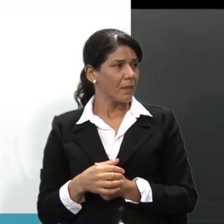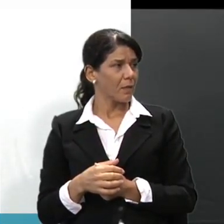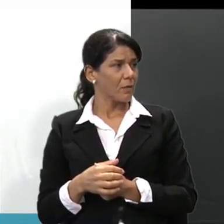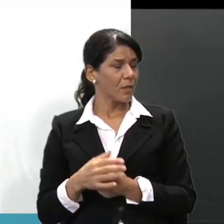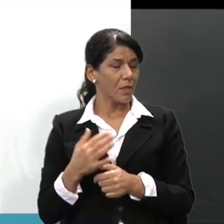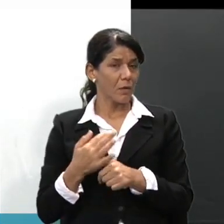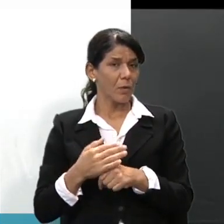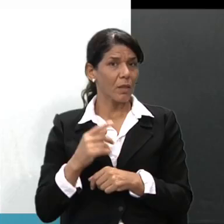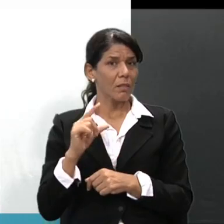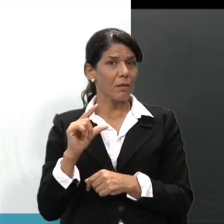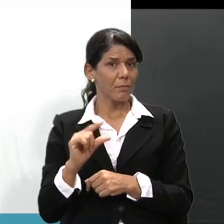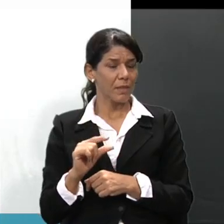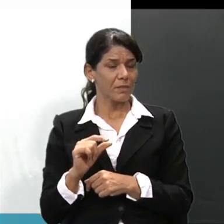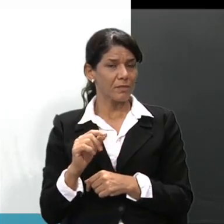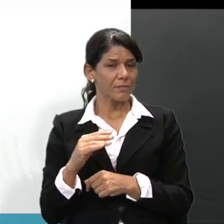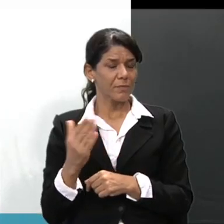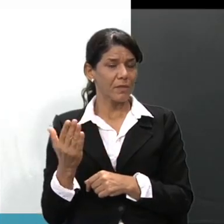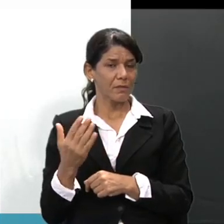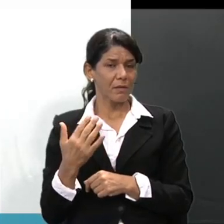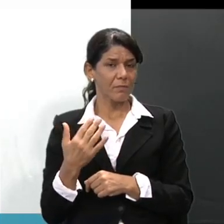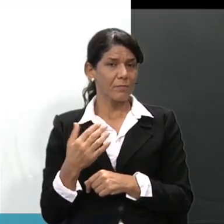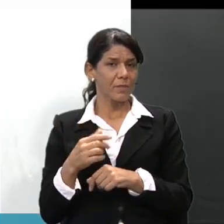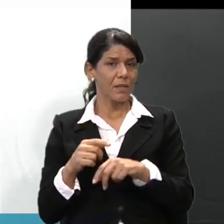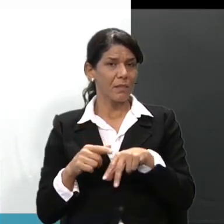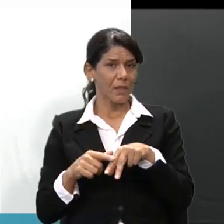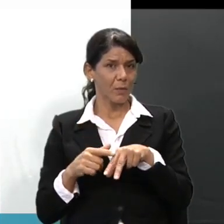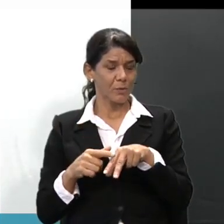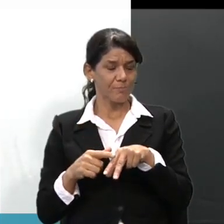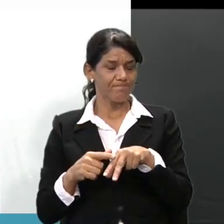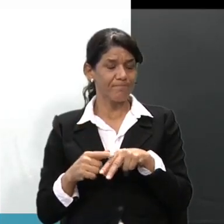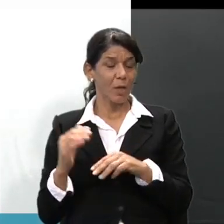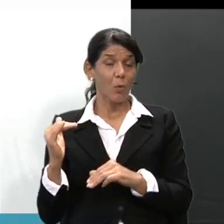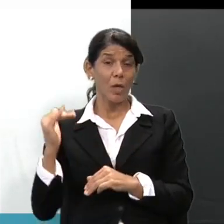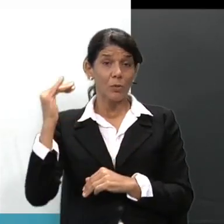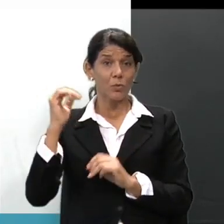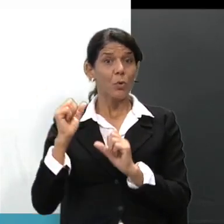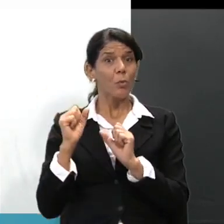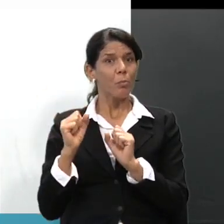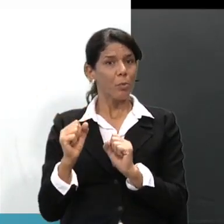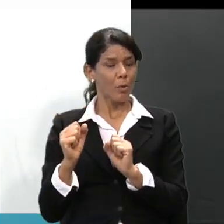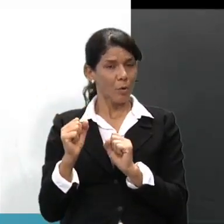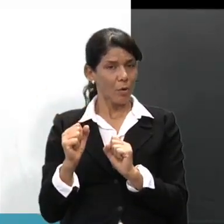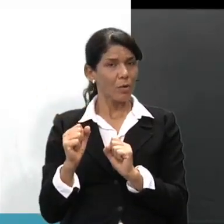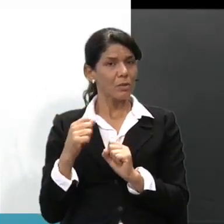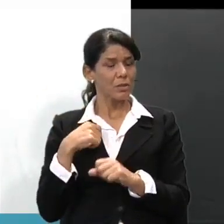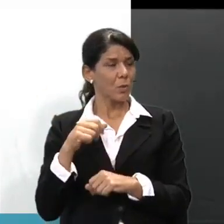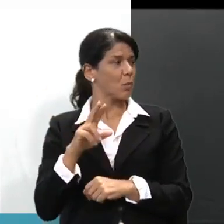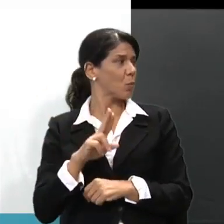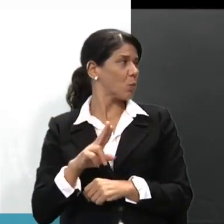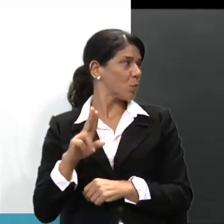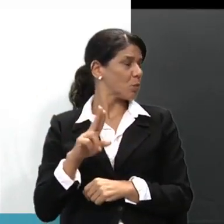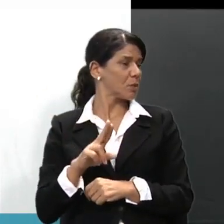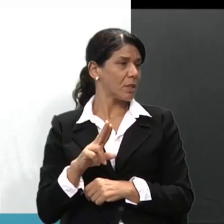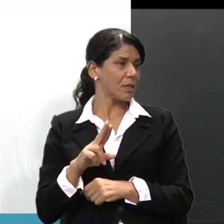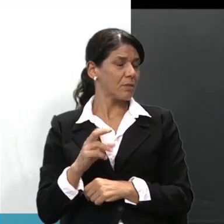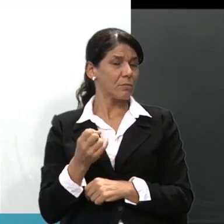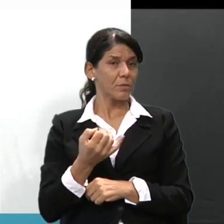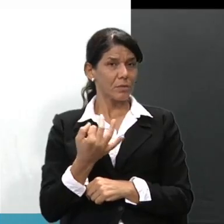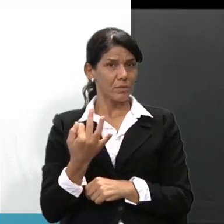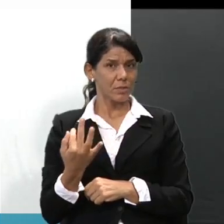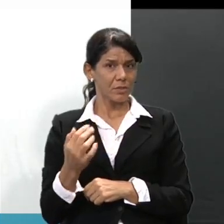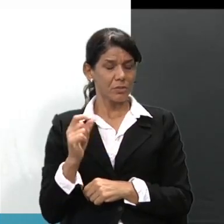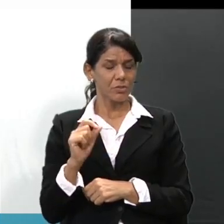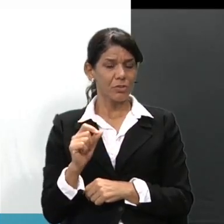é o vasto lateral da coxa. Já os adultos pode administrar uma